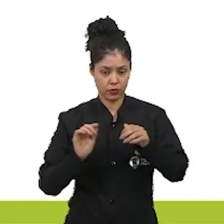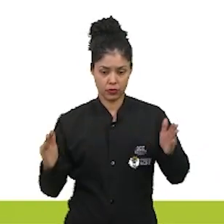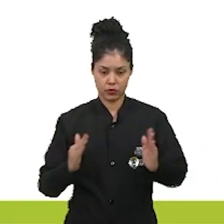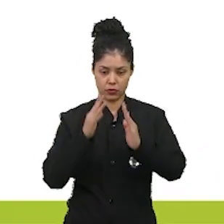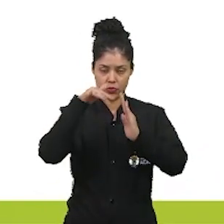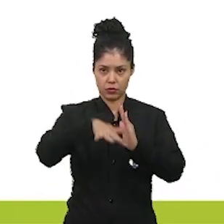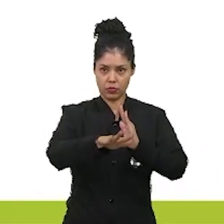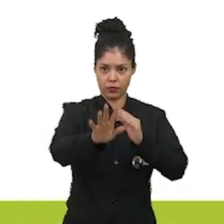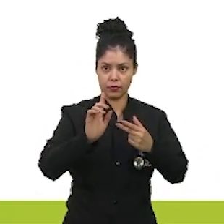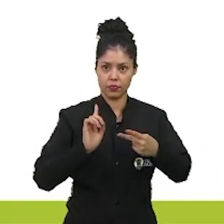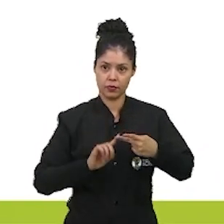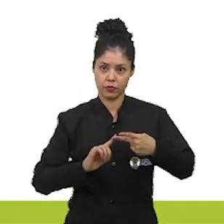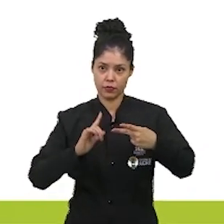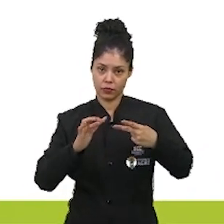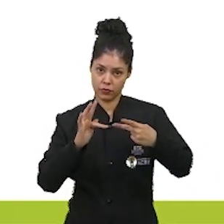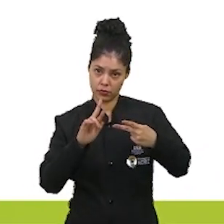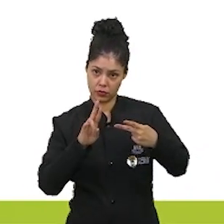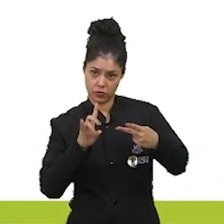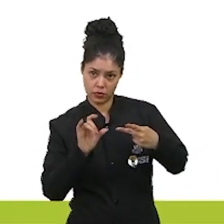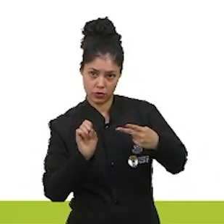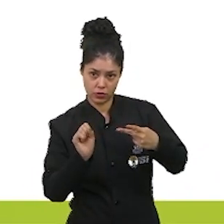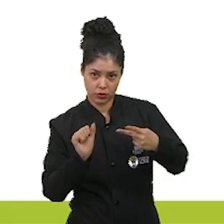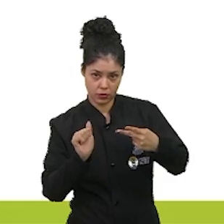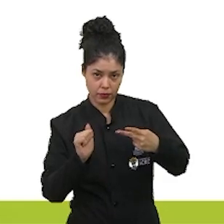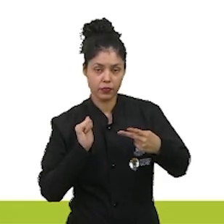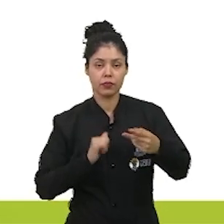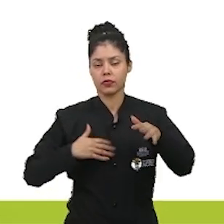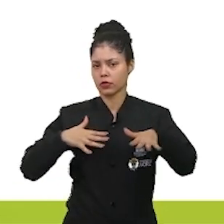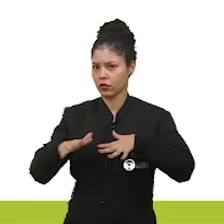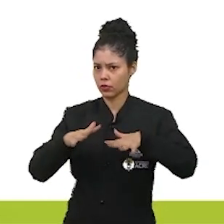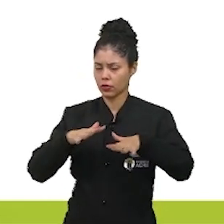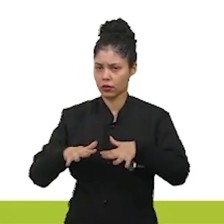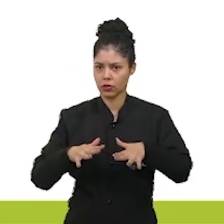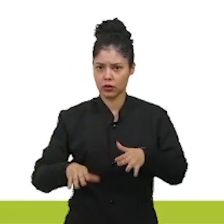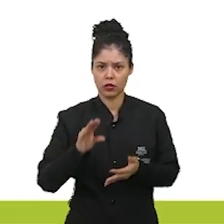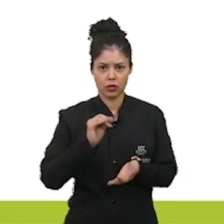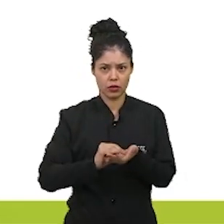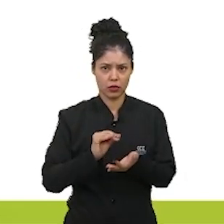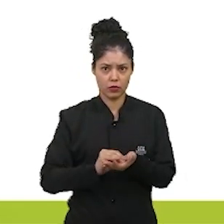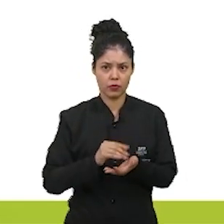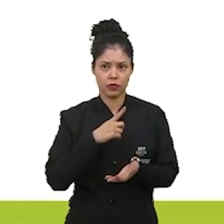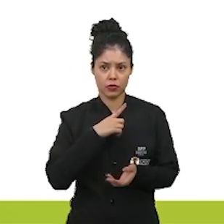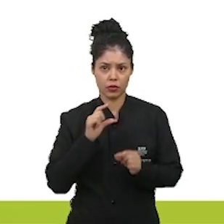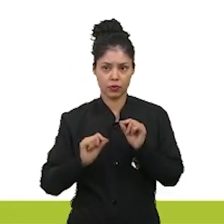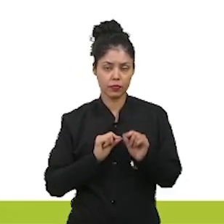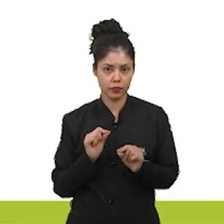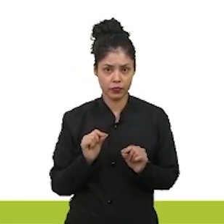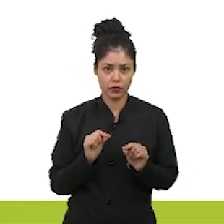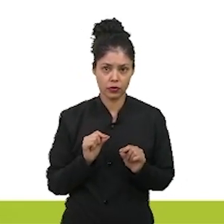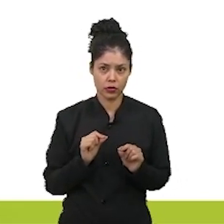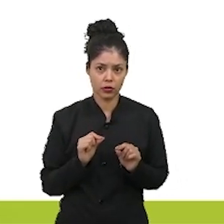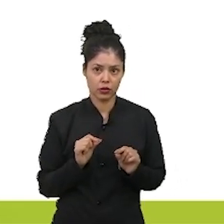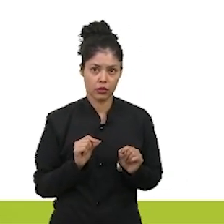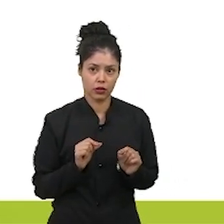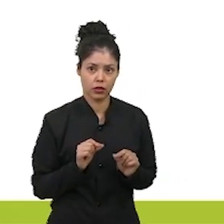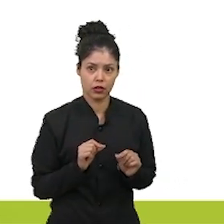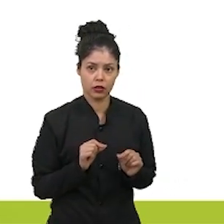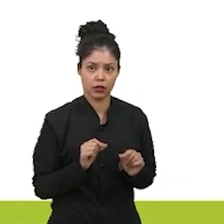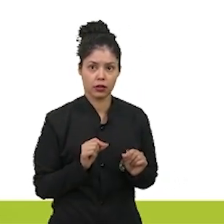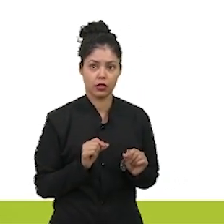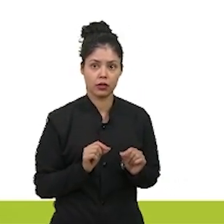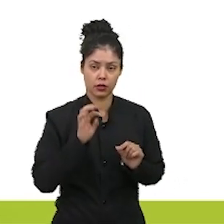vulcões, falhadas, formadas a partir de movimento de falhas geológicas. Aí nós temos as falhas transcorrentes